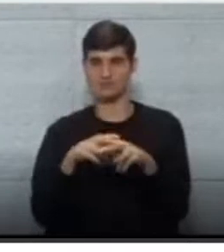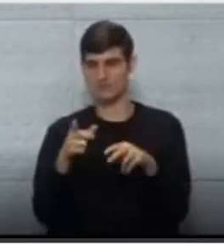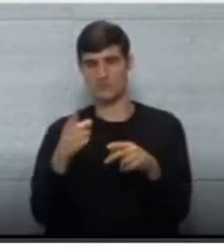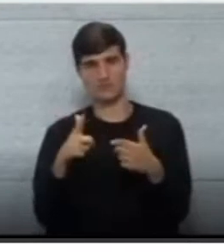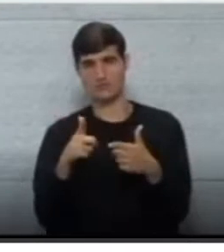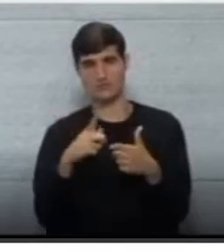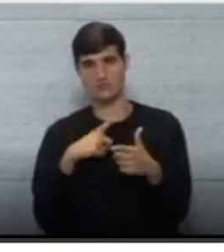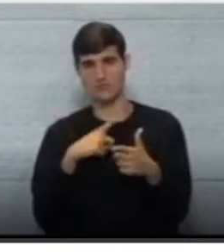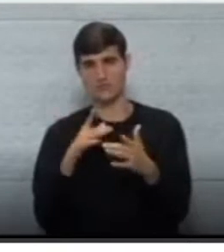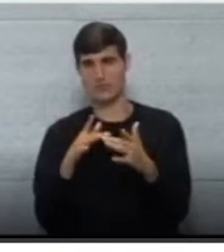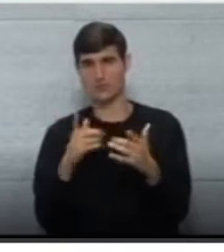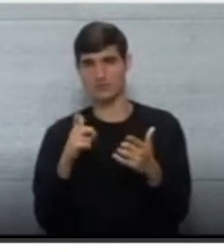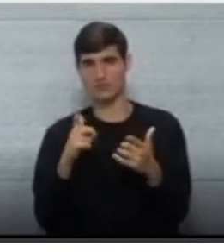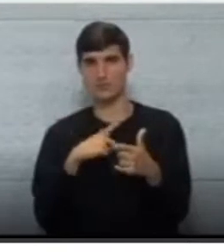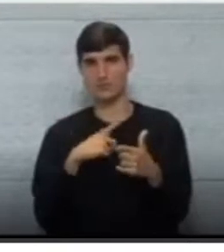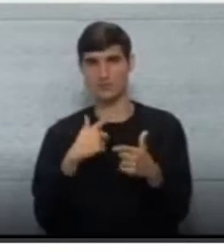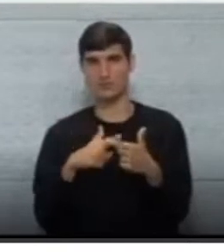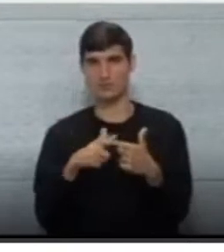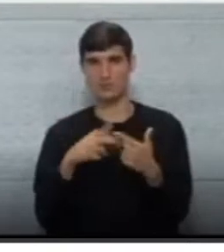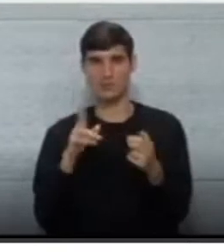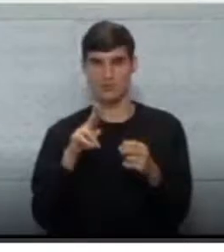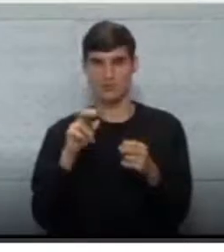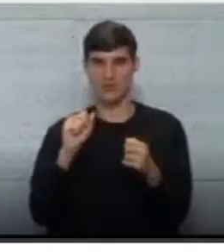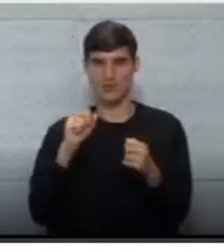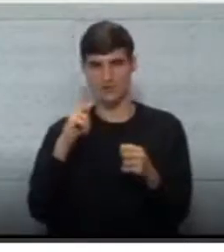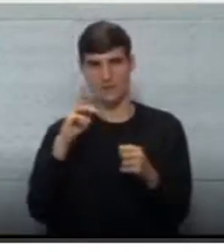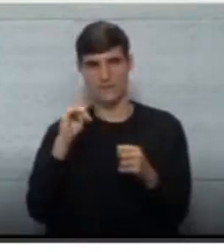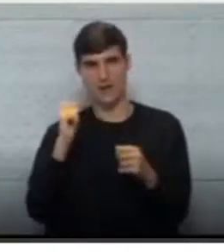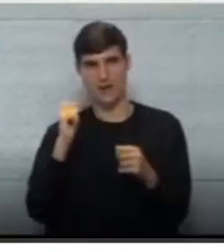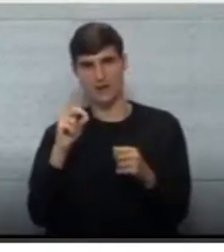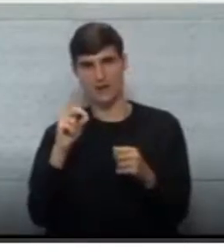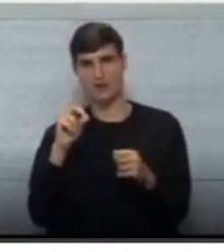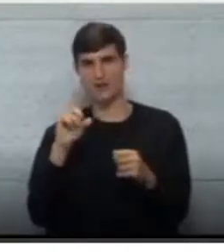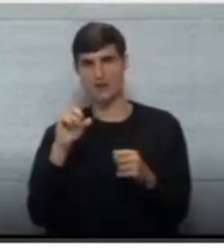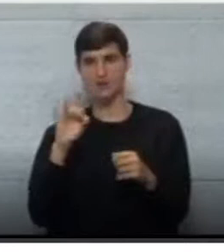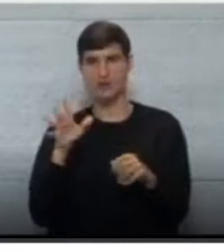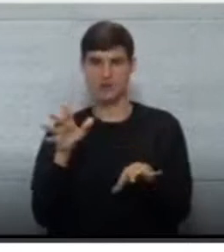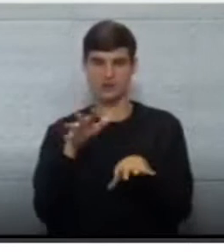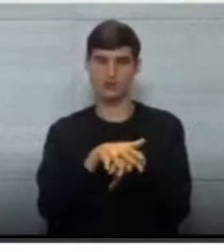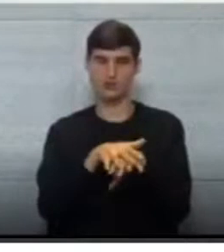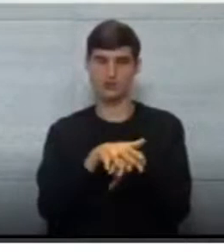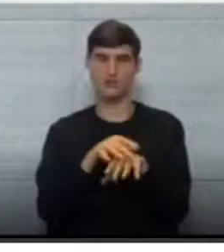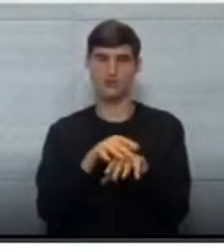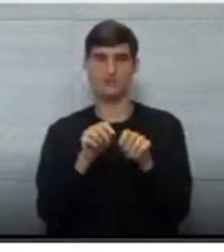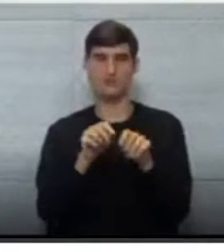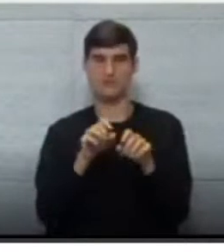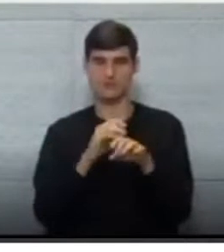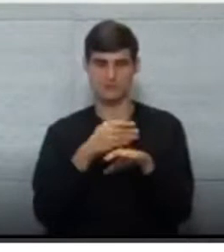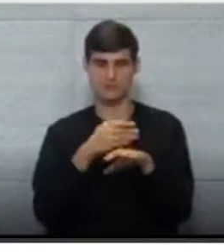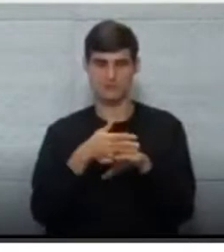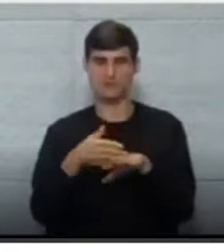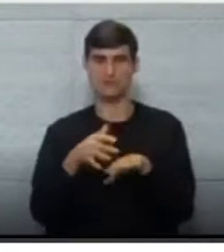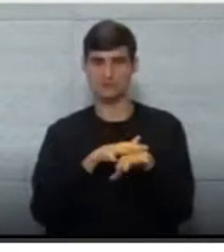Staphylococcus, nós vamos seguir esse procedimento do spread plate, colocando, portanto, na superfície e fazendo esse